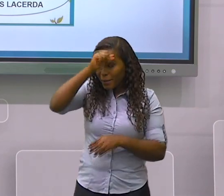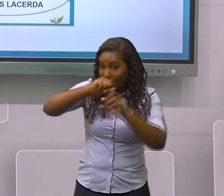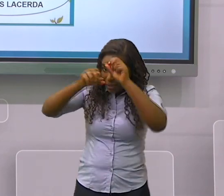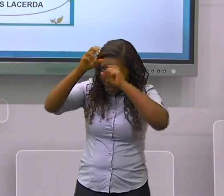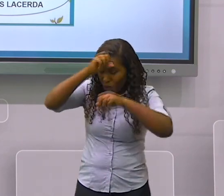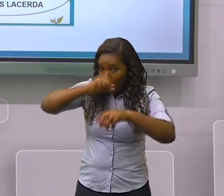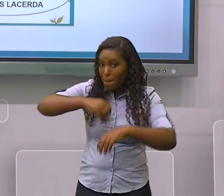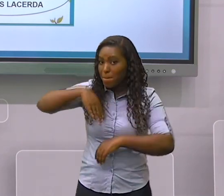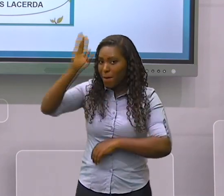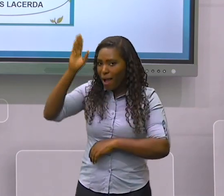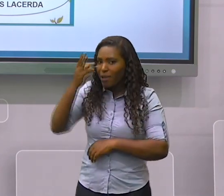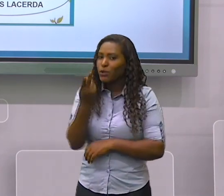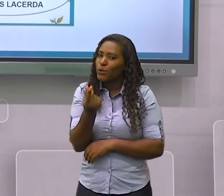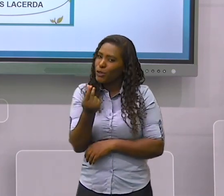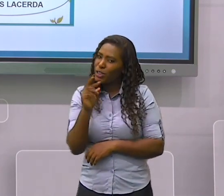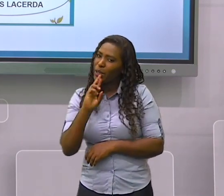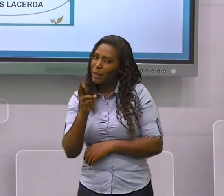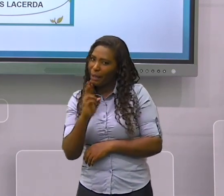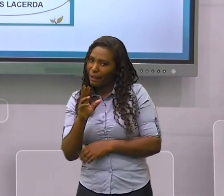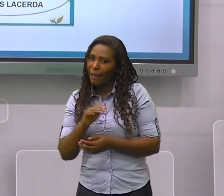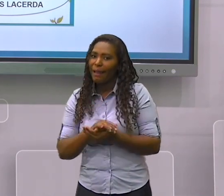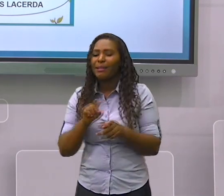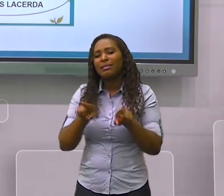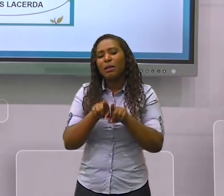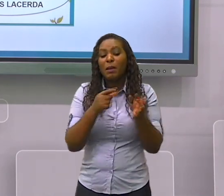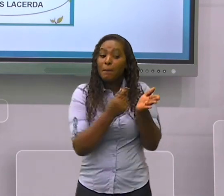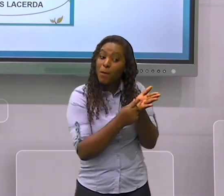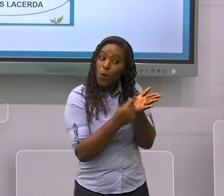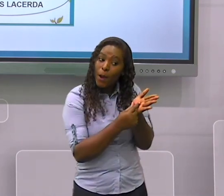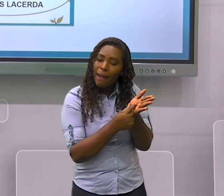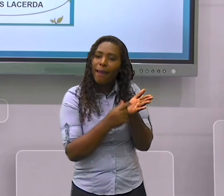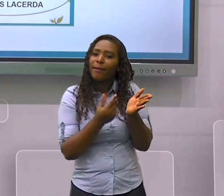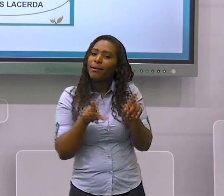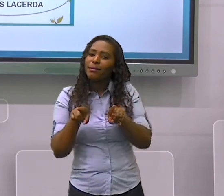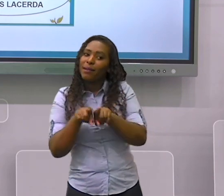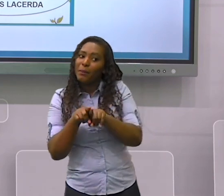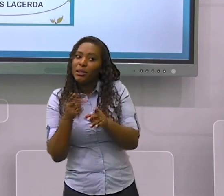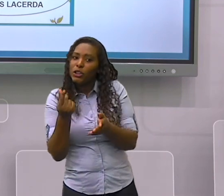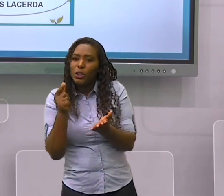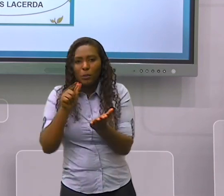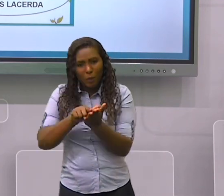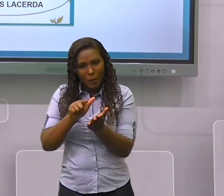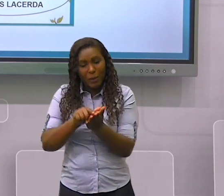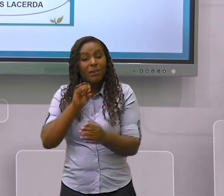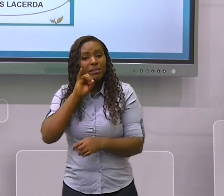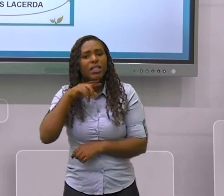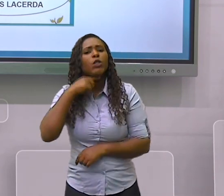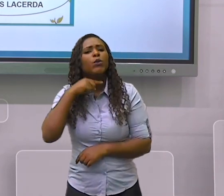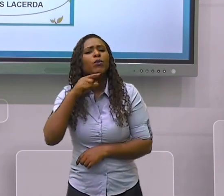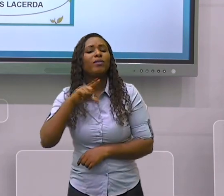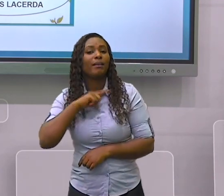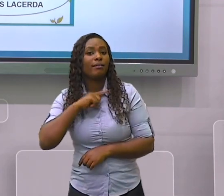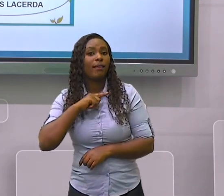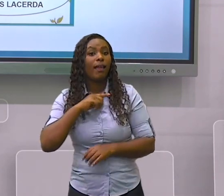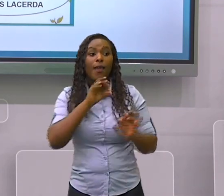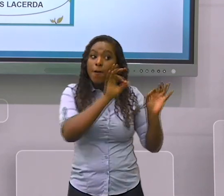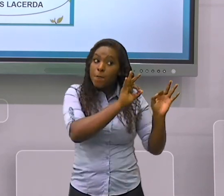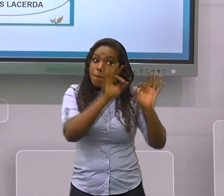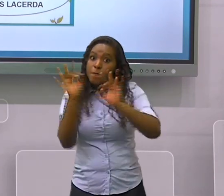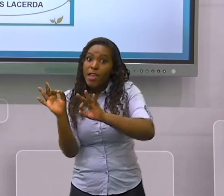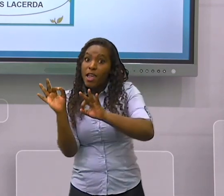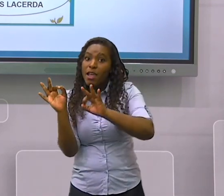monetário, moedas e cédulas. E se ficou dúvidas, você pode assistir a nossa aula novamente no nosso canal do